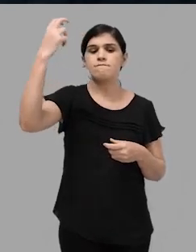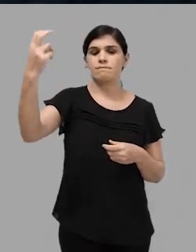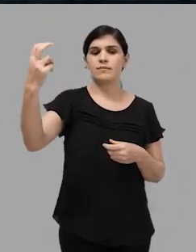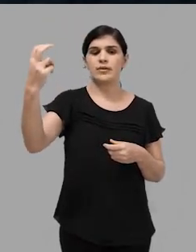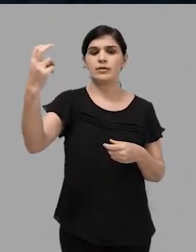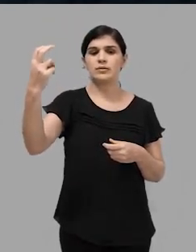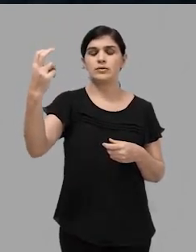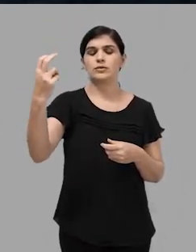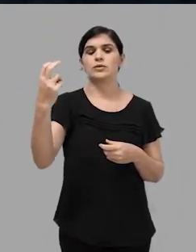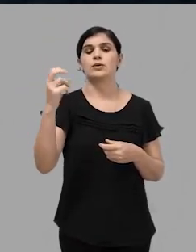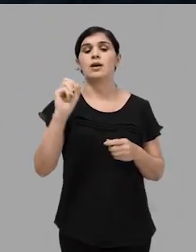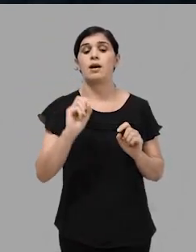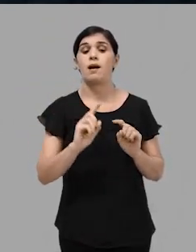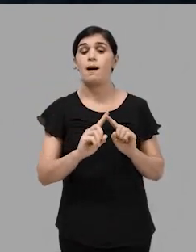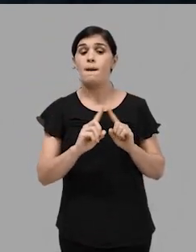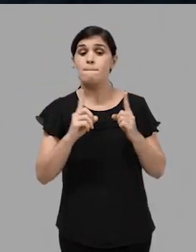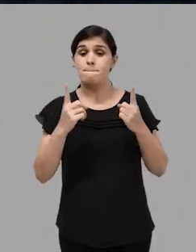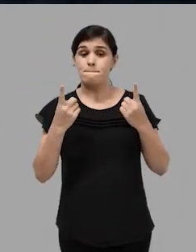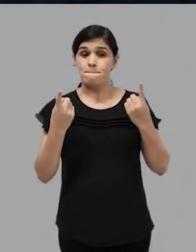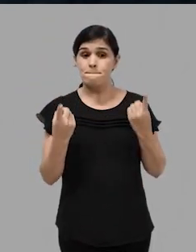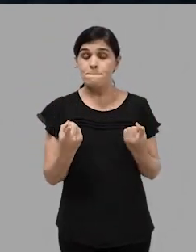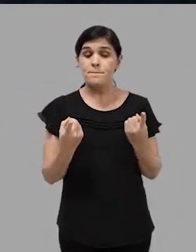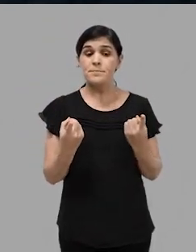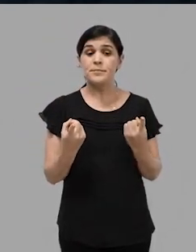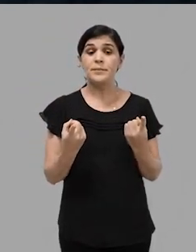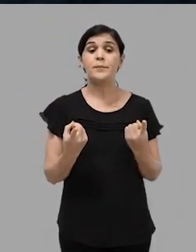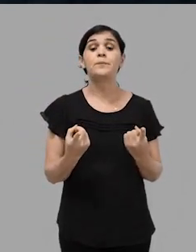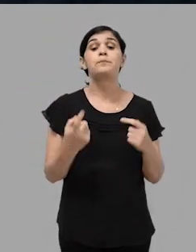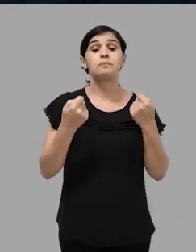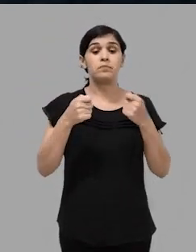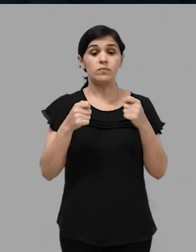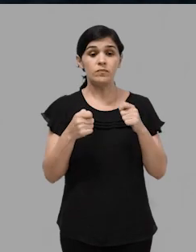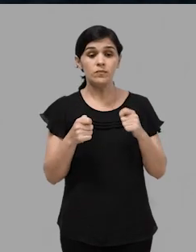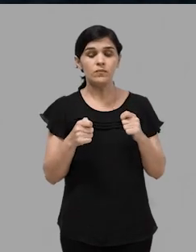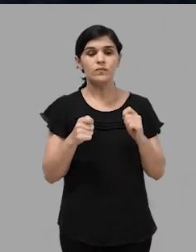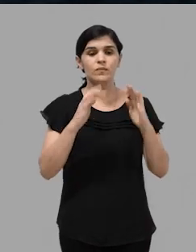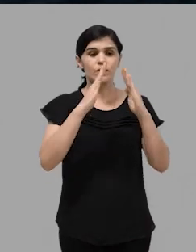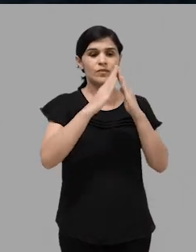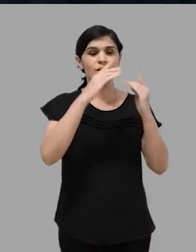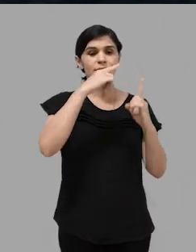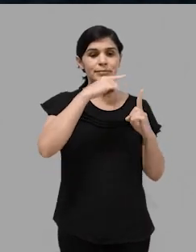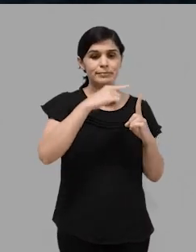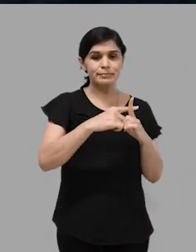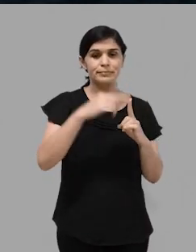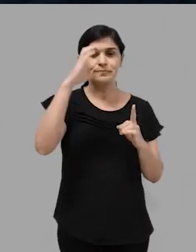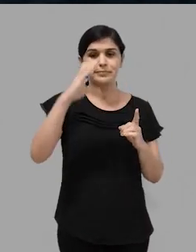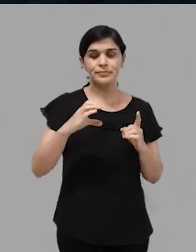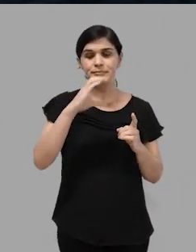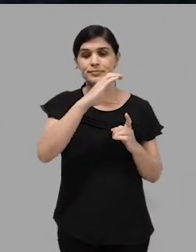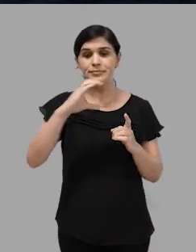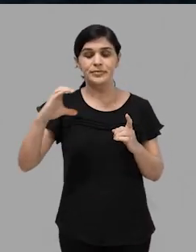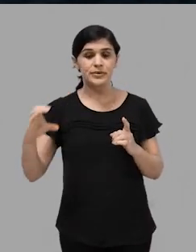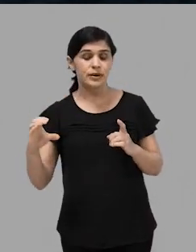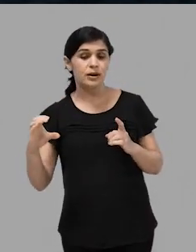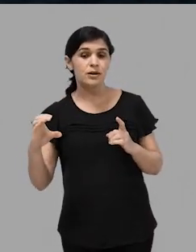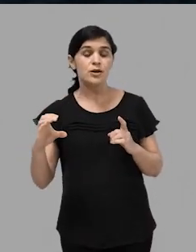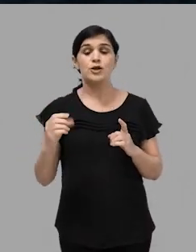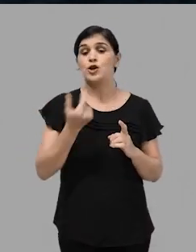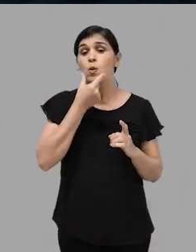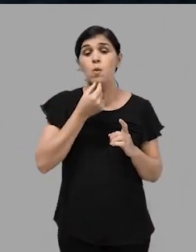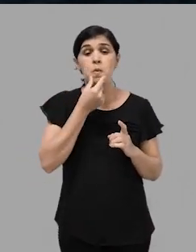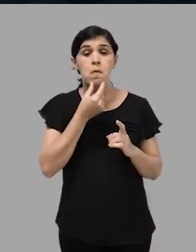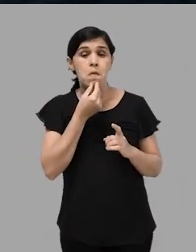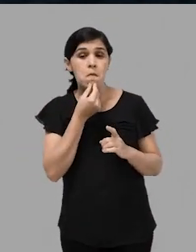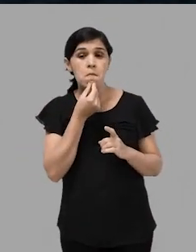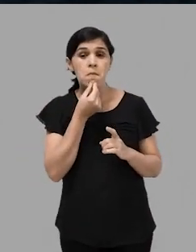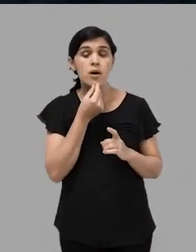não é isso. Mas a igreja detinha o controle do conhecimento, então não poderia se avançar na ciência, por exemplo,